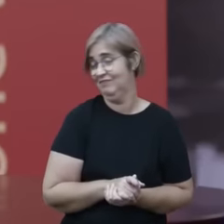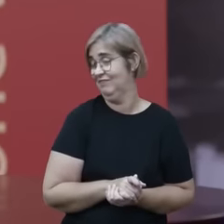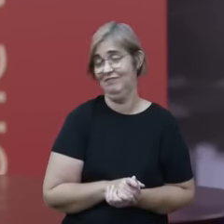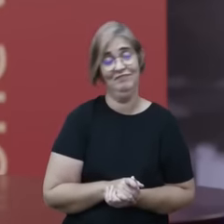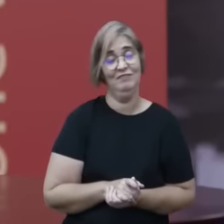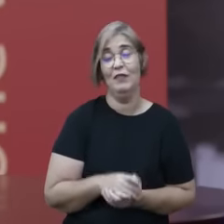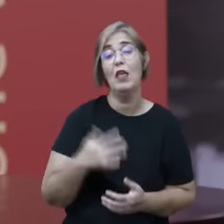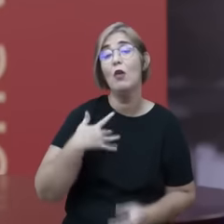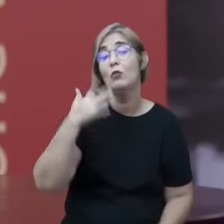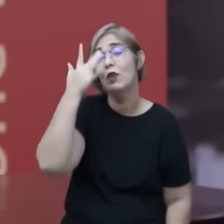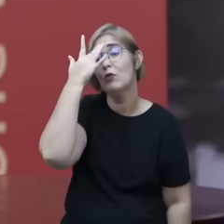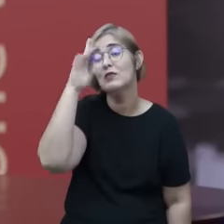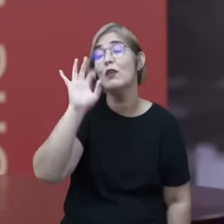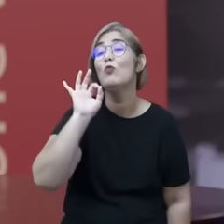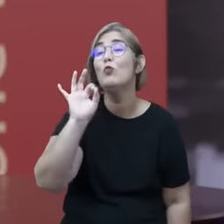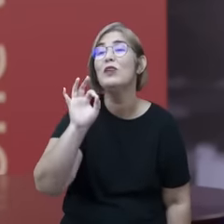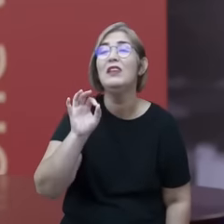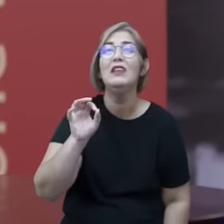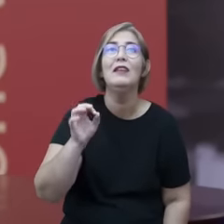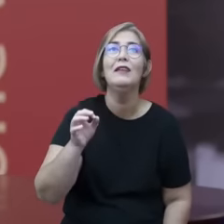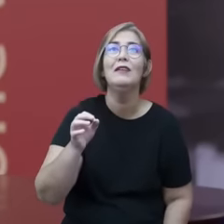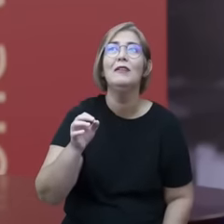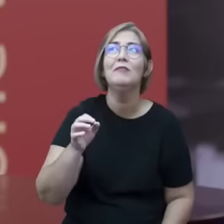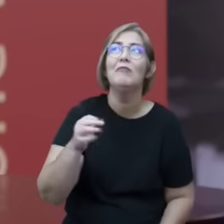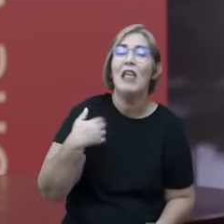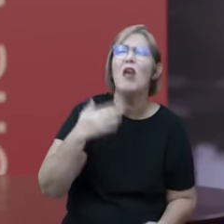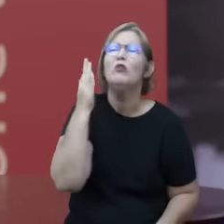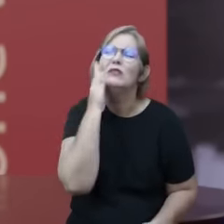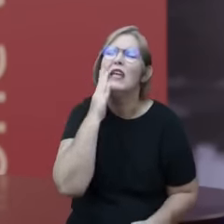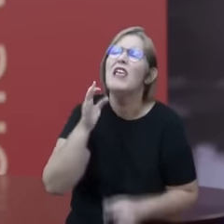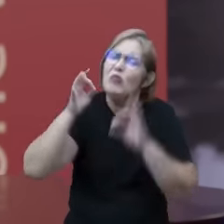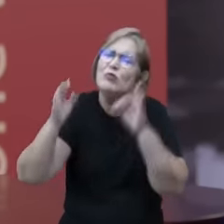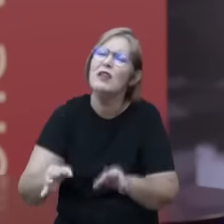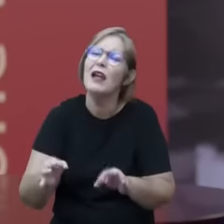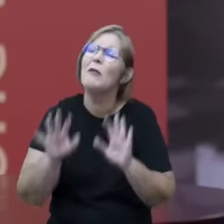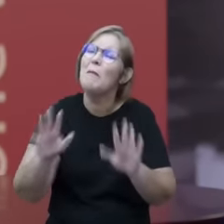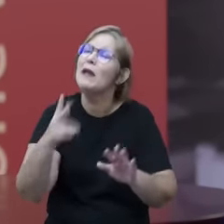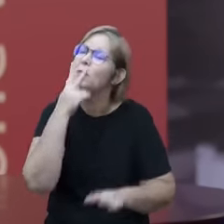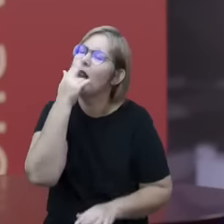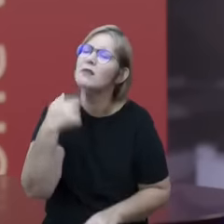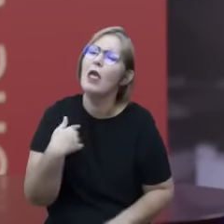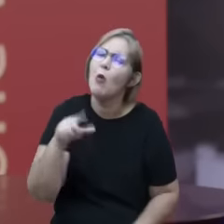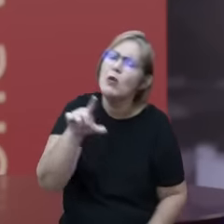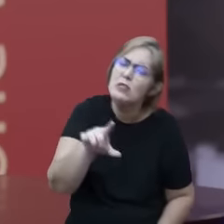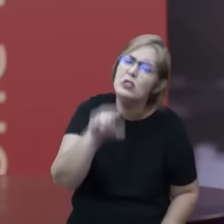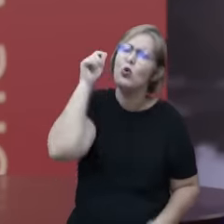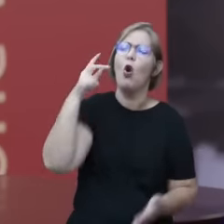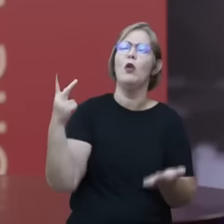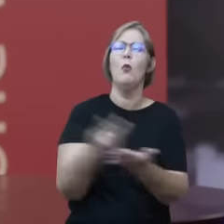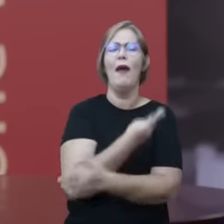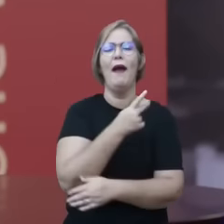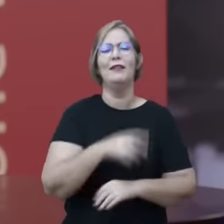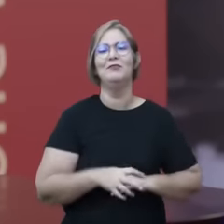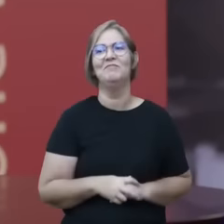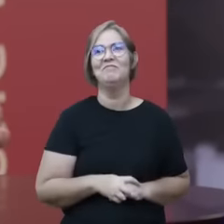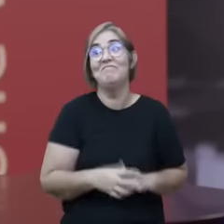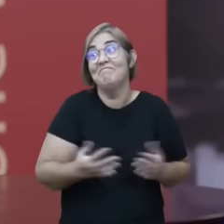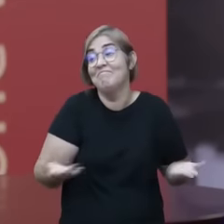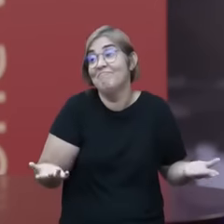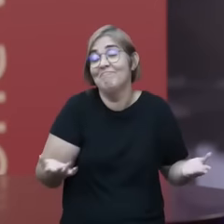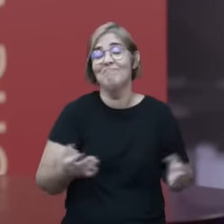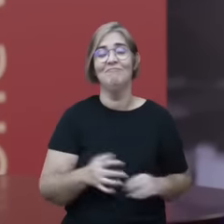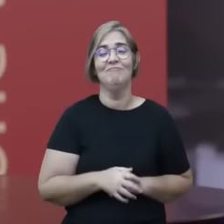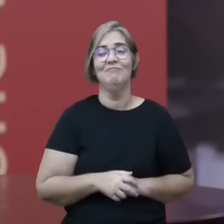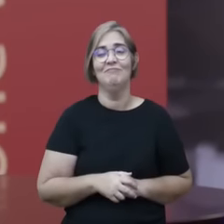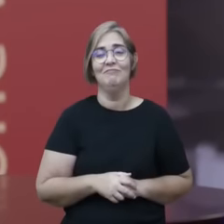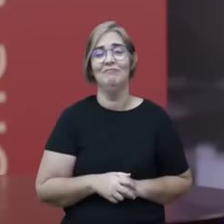certo, mas mesmo assim fazer o que é errado. Não é? Eu sei exatamente o que eu devo fazer e tenho todas